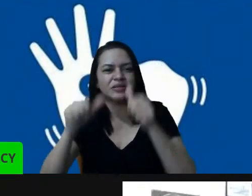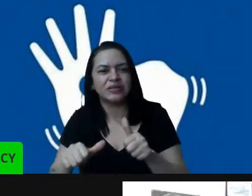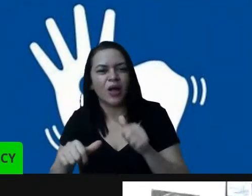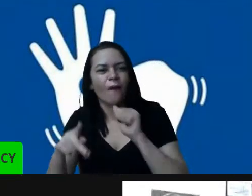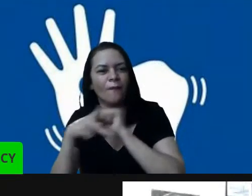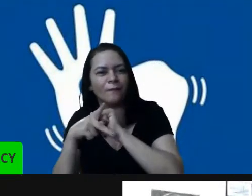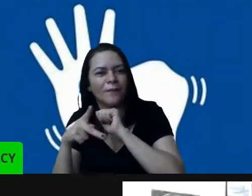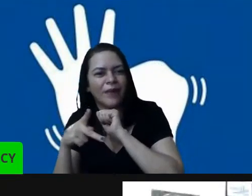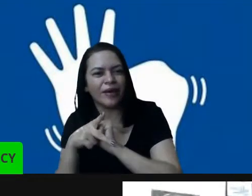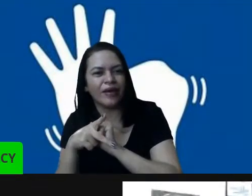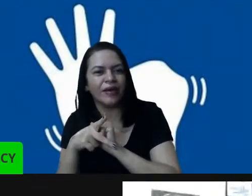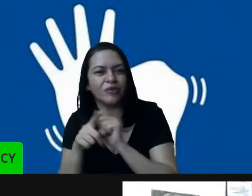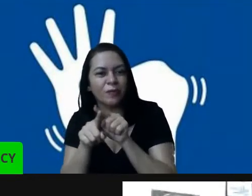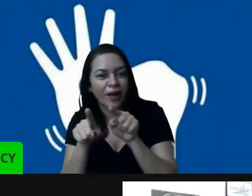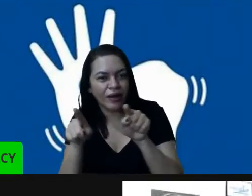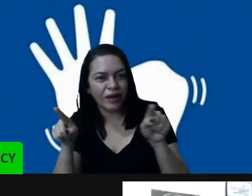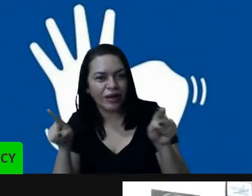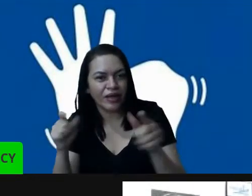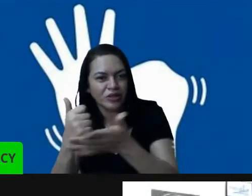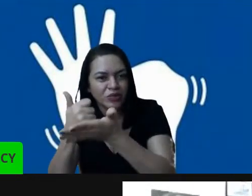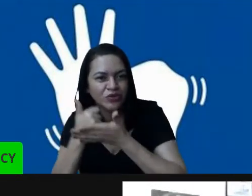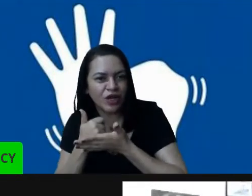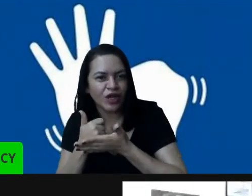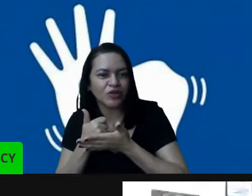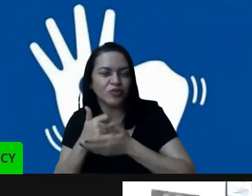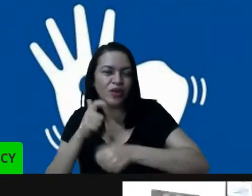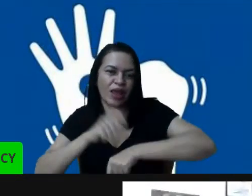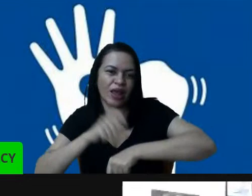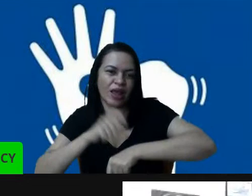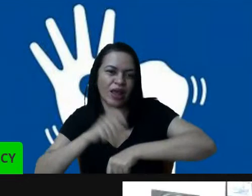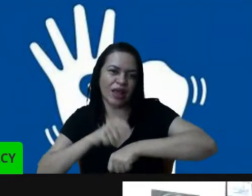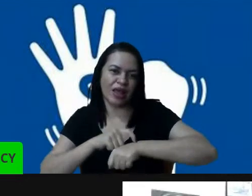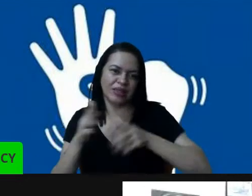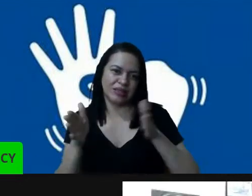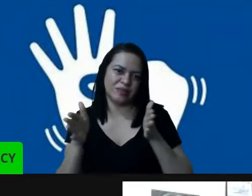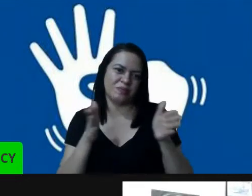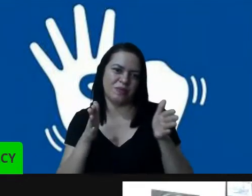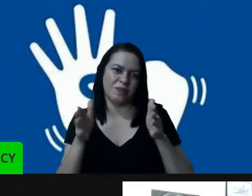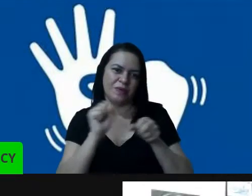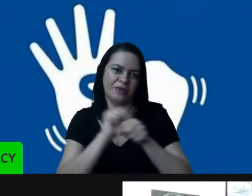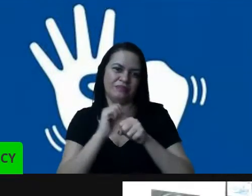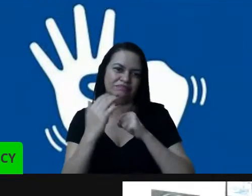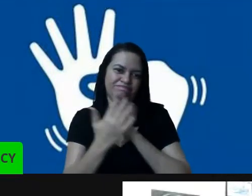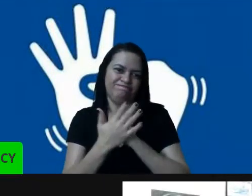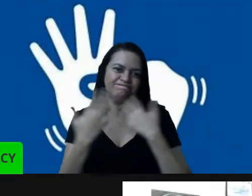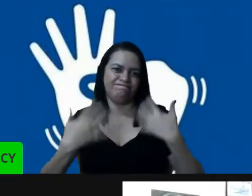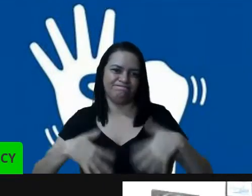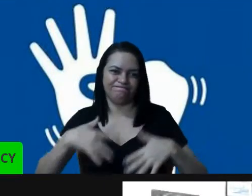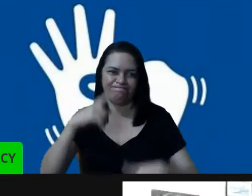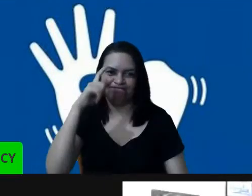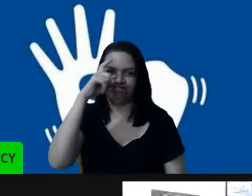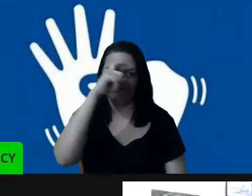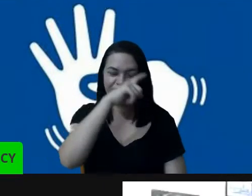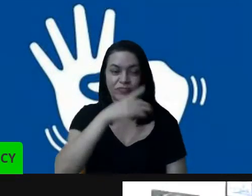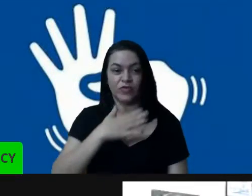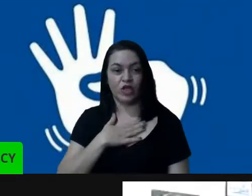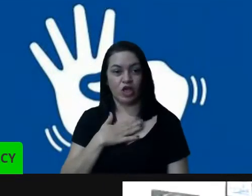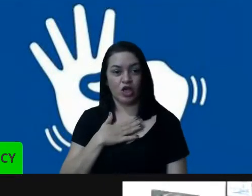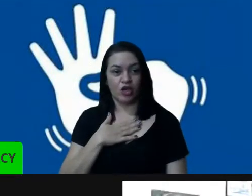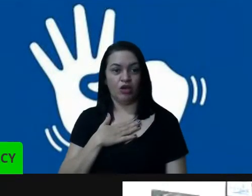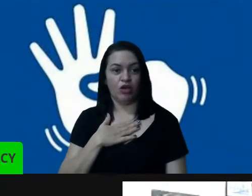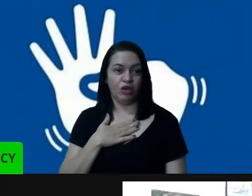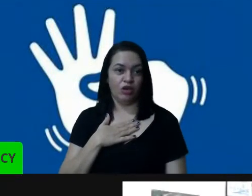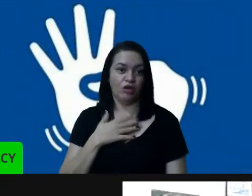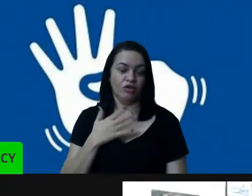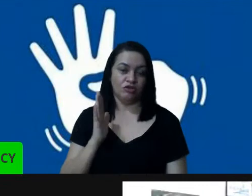nos ajudem a passar por esse momento que é tão ímpar na vida de todos nós. Eu, pelo menos, apesar dos meus 20 e poucos anos de